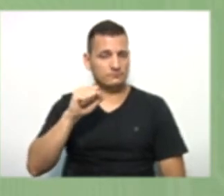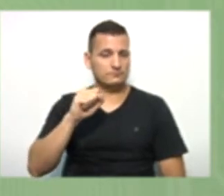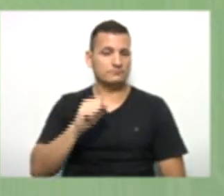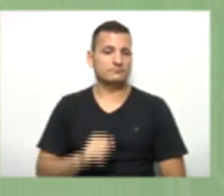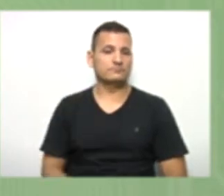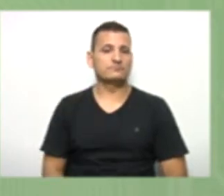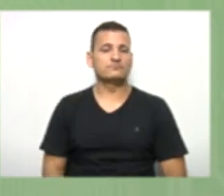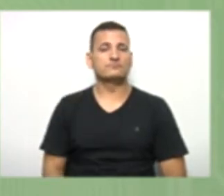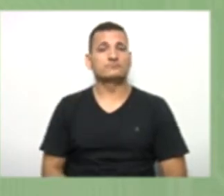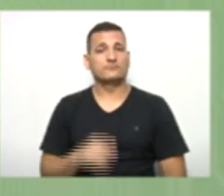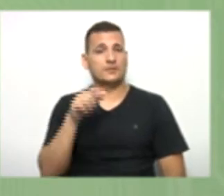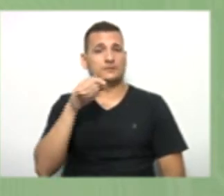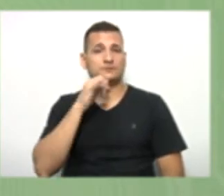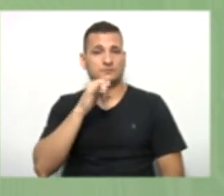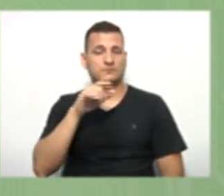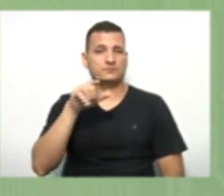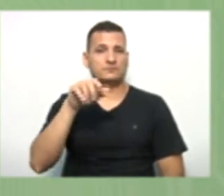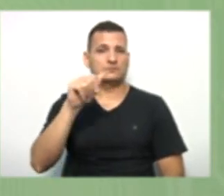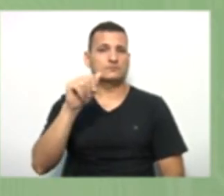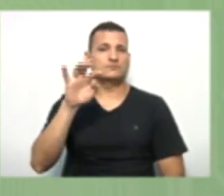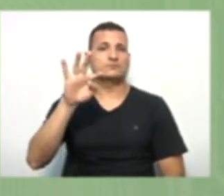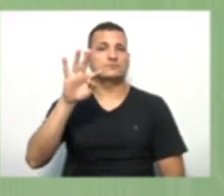ato